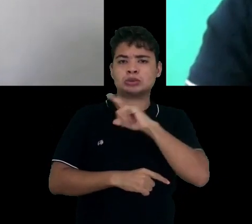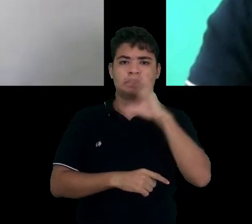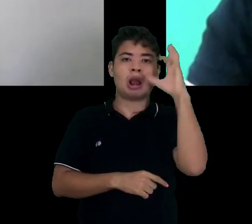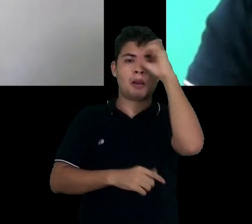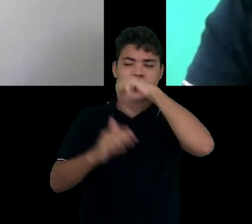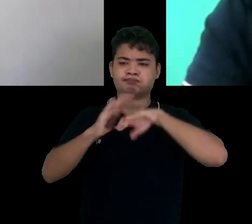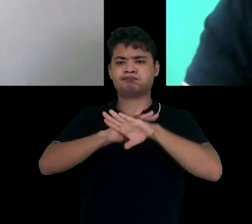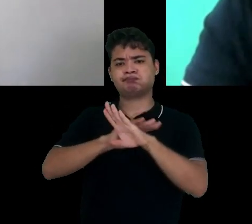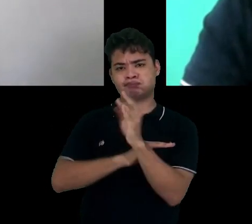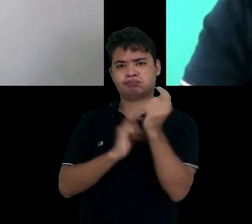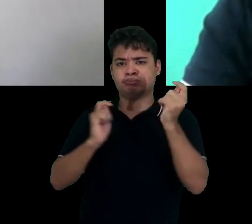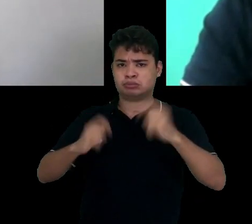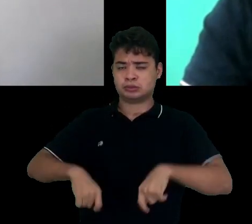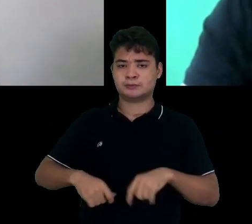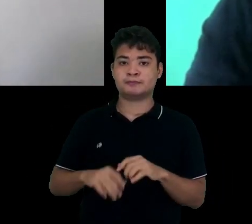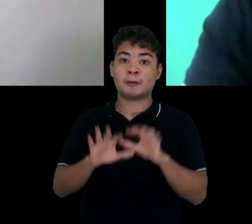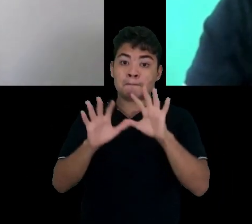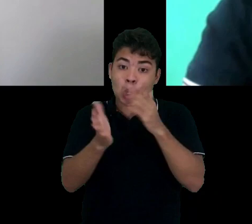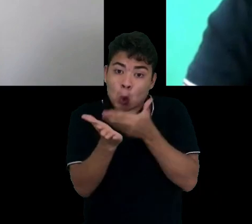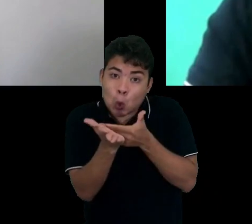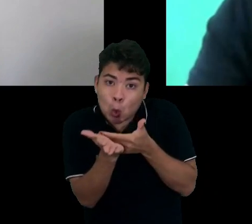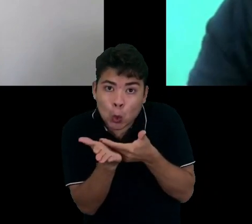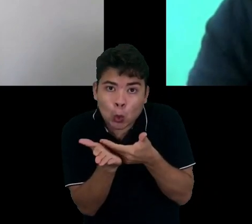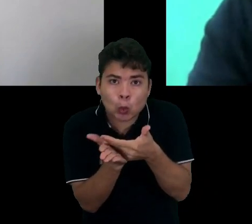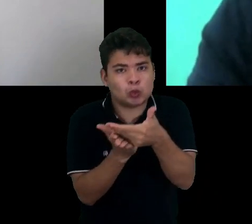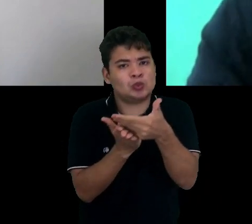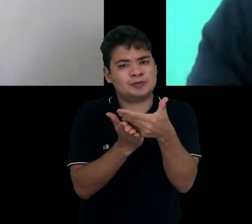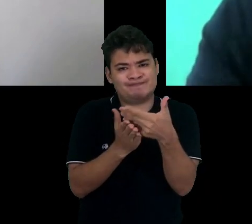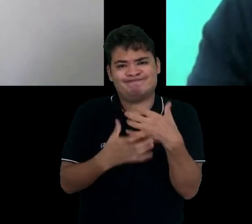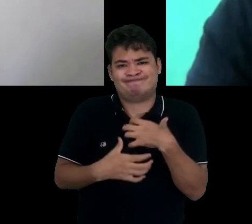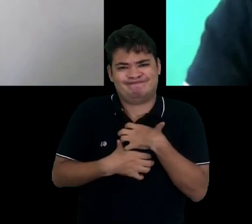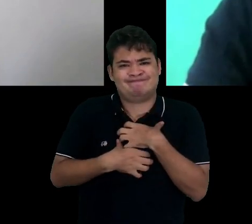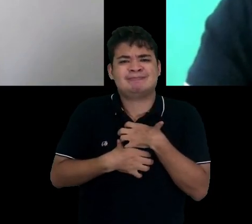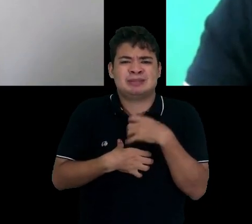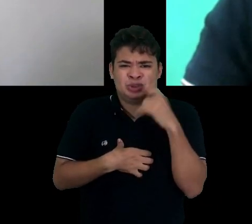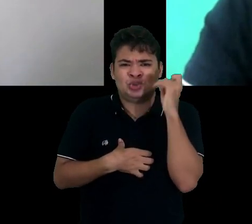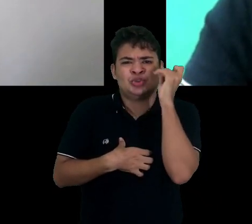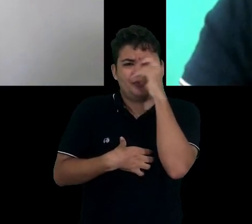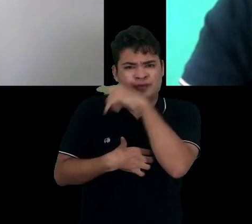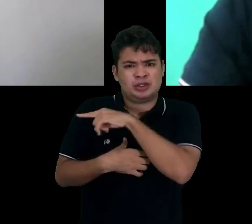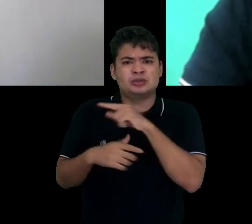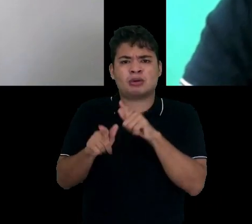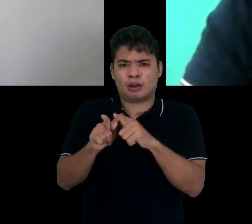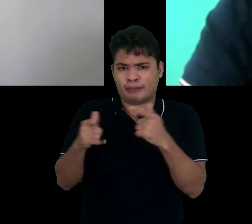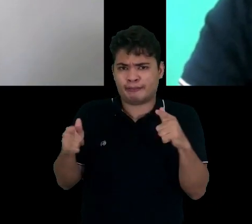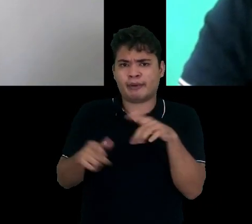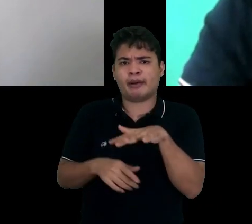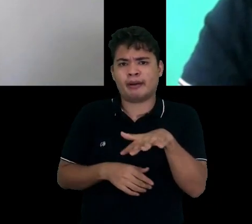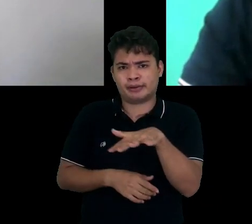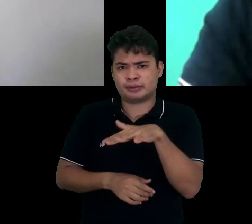acaba acostumando com isso. Mas, de início, é uma coisa que eu, particularmente, tenho dificuldade.